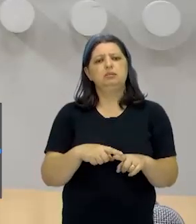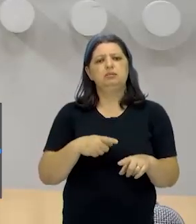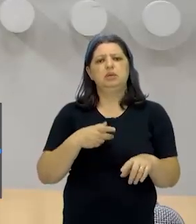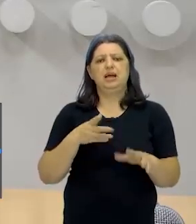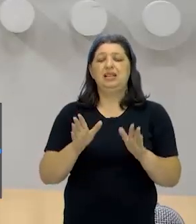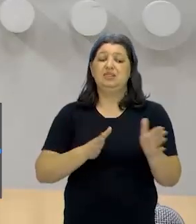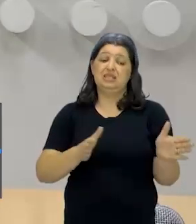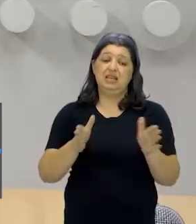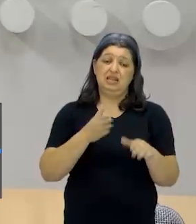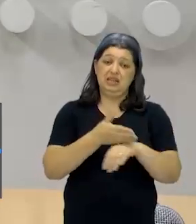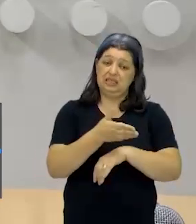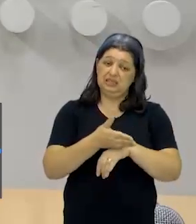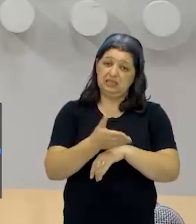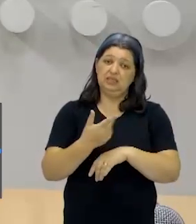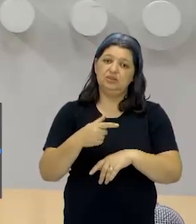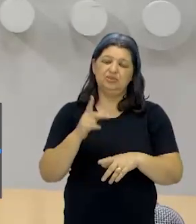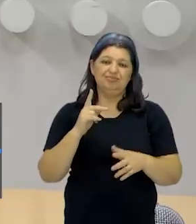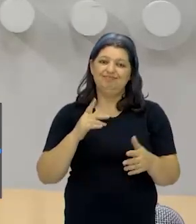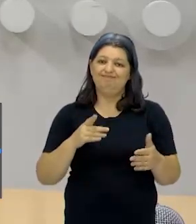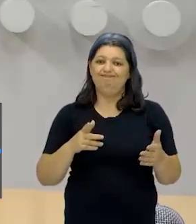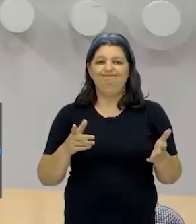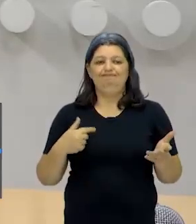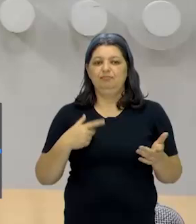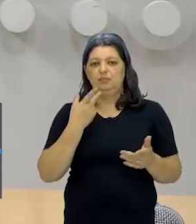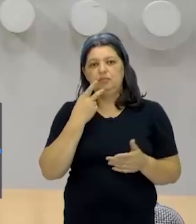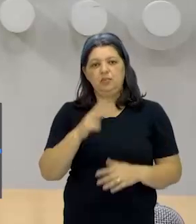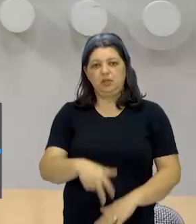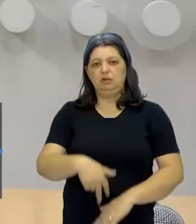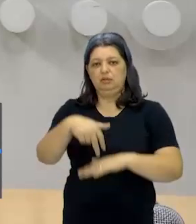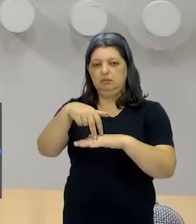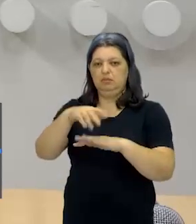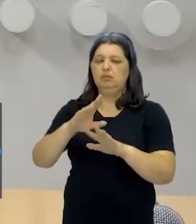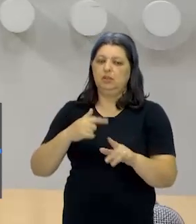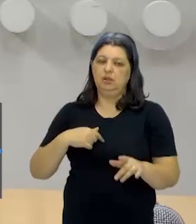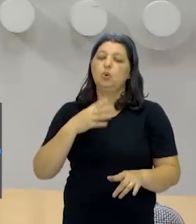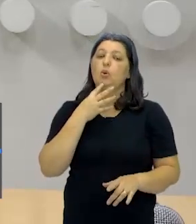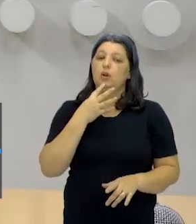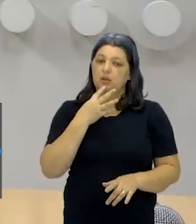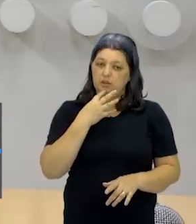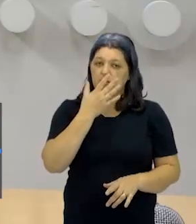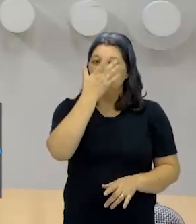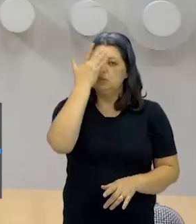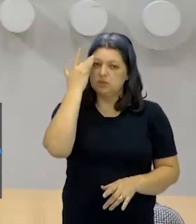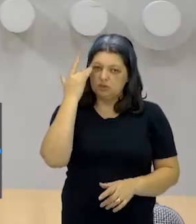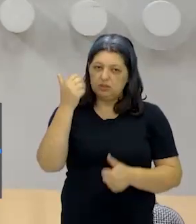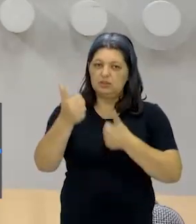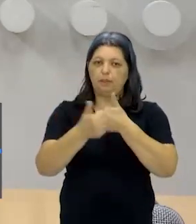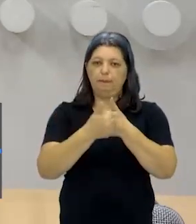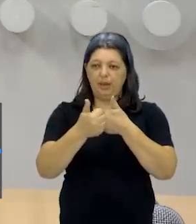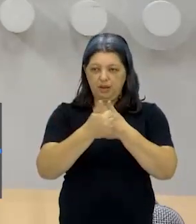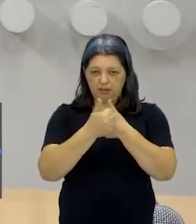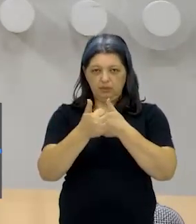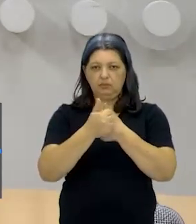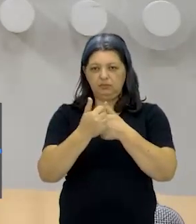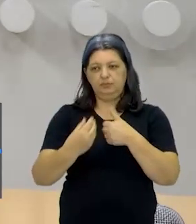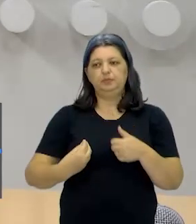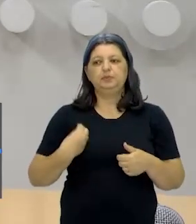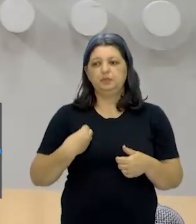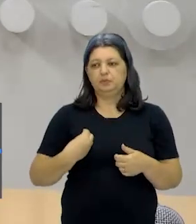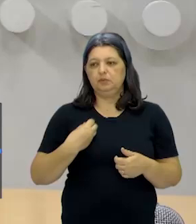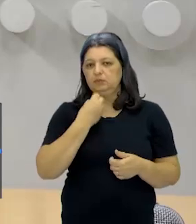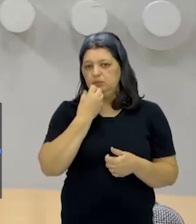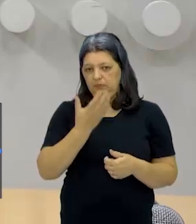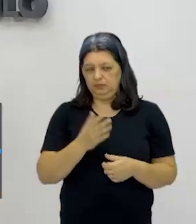ficam restritos. É o que eu falo, não tenho lugar de fala, mas conheço pessoas bem próximas, Olha, que viviam muito bem. Eu